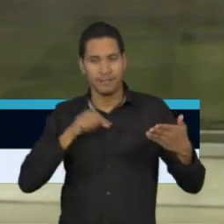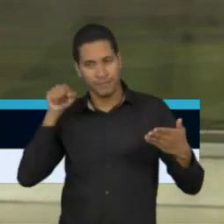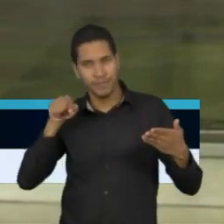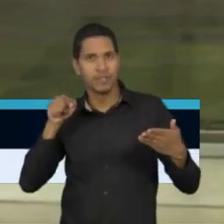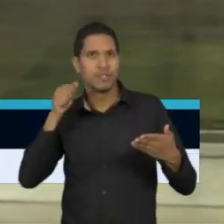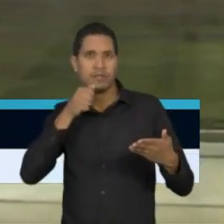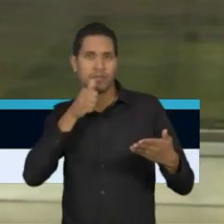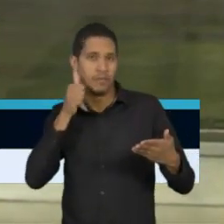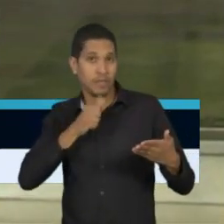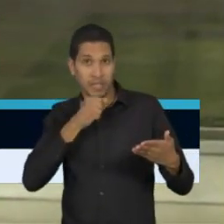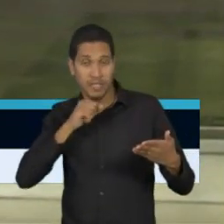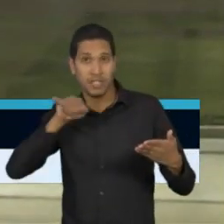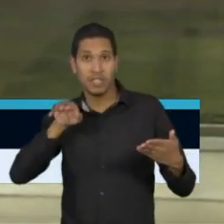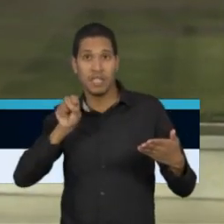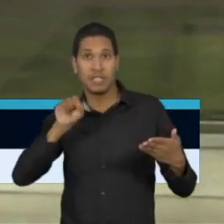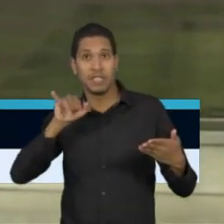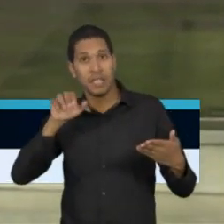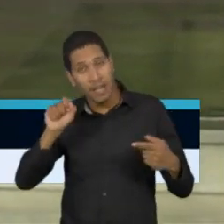Cruz, da